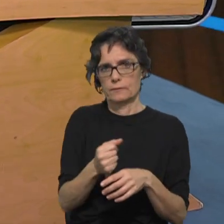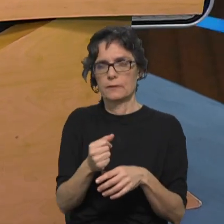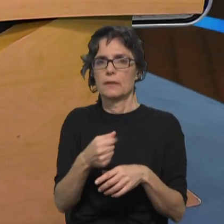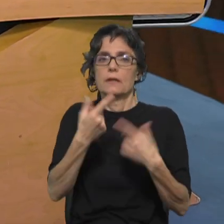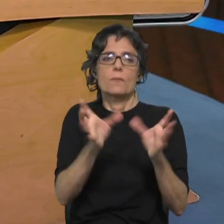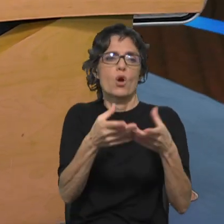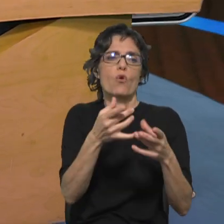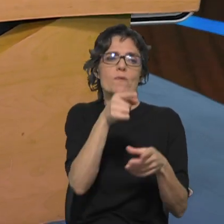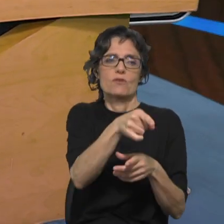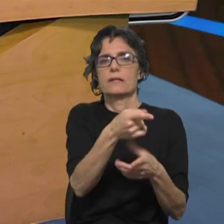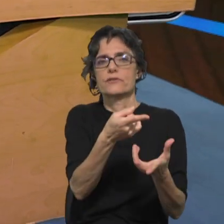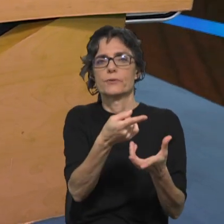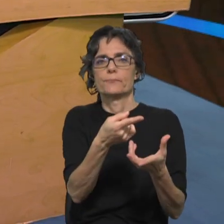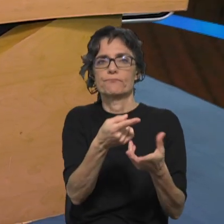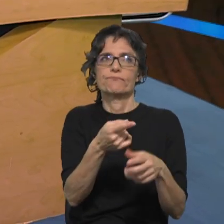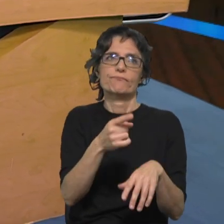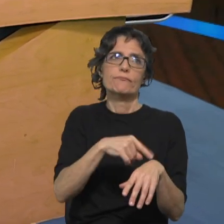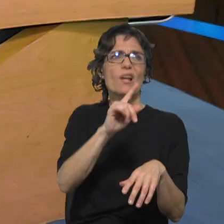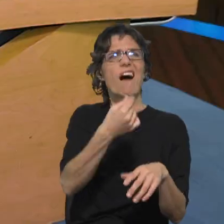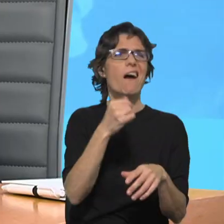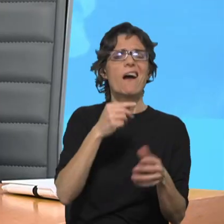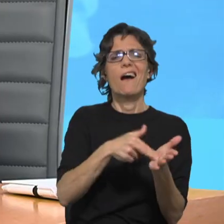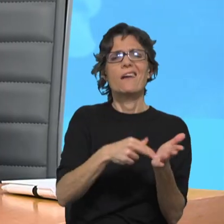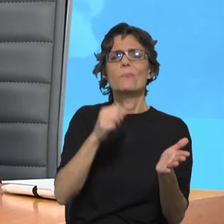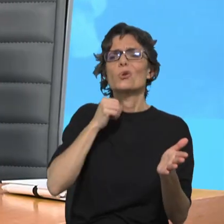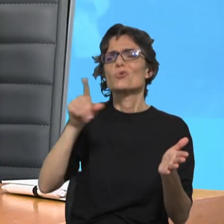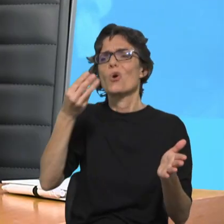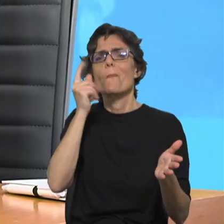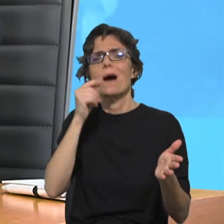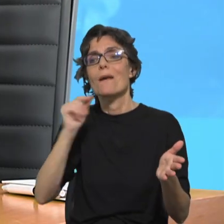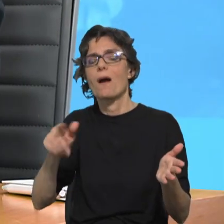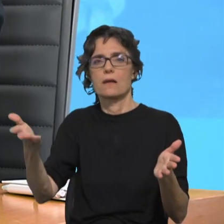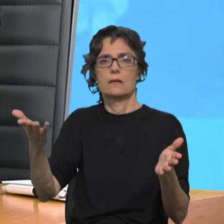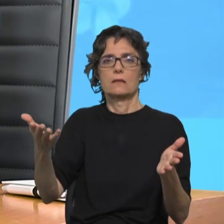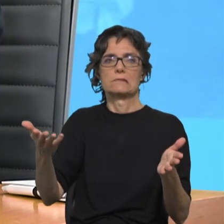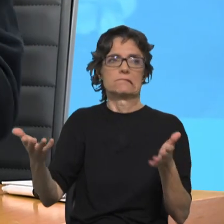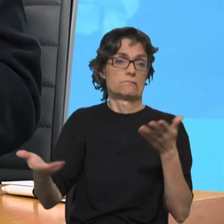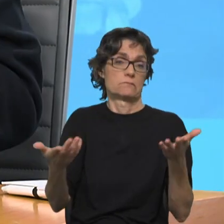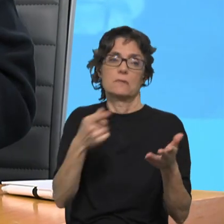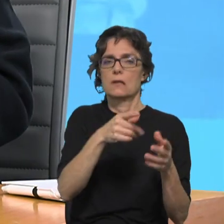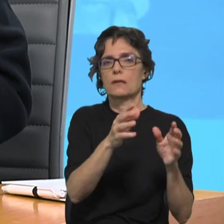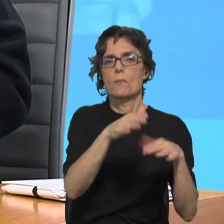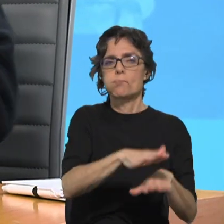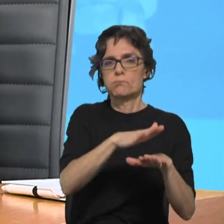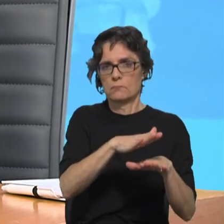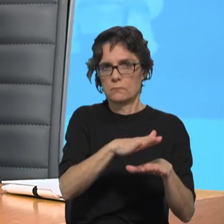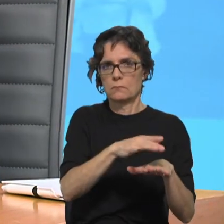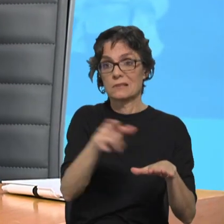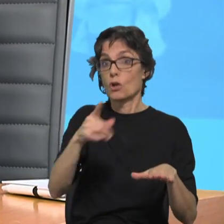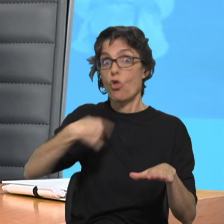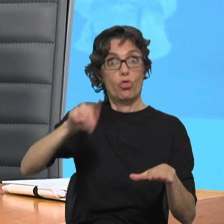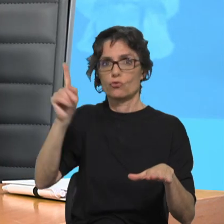as Comissões de Proteção de Crianças e Jovens precisavam da autorização dos pais para atuar. Logo, não fazemos isso. Essas situações